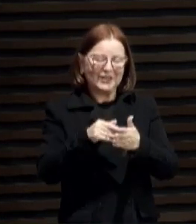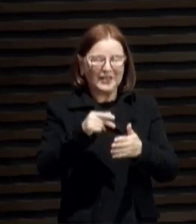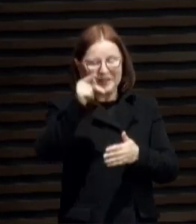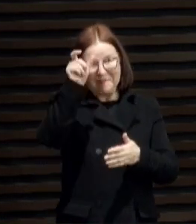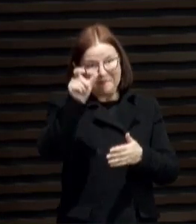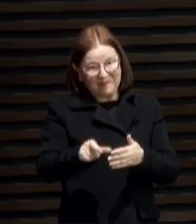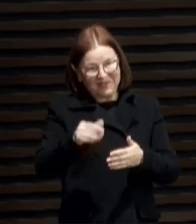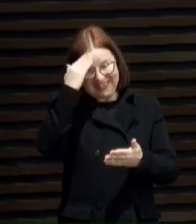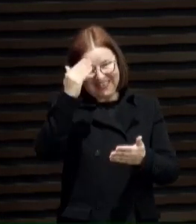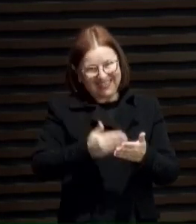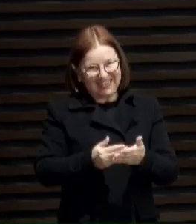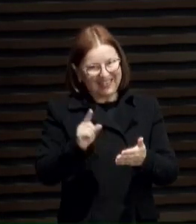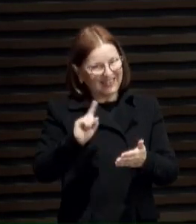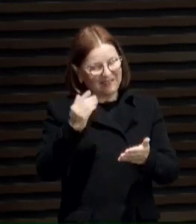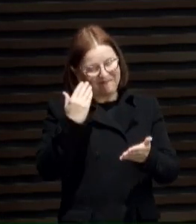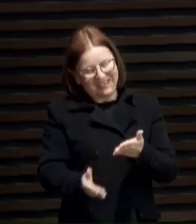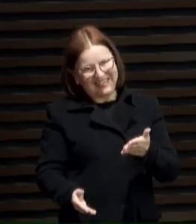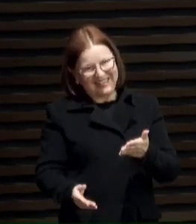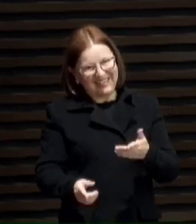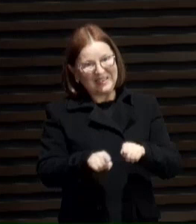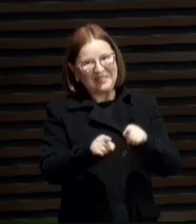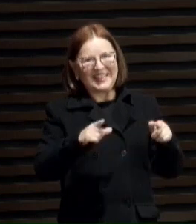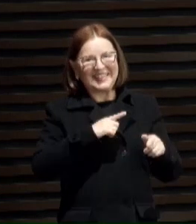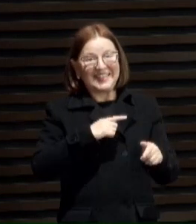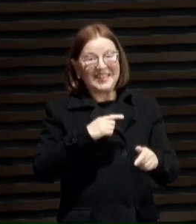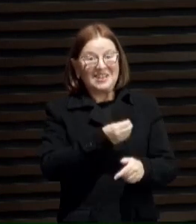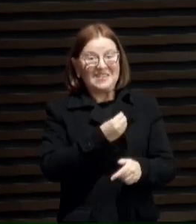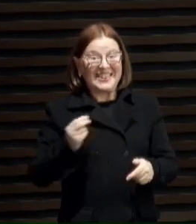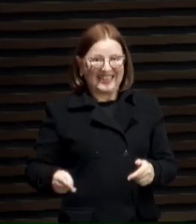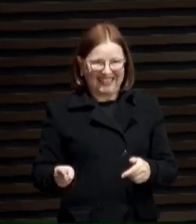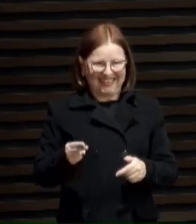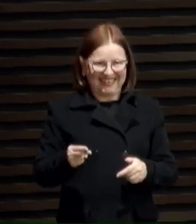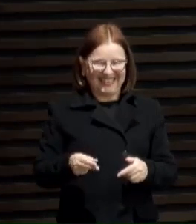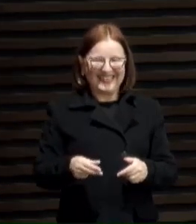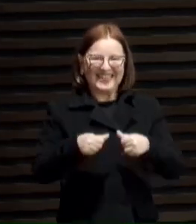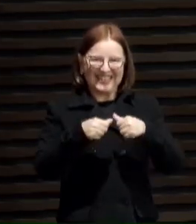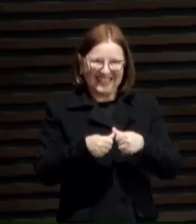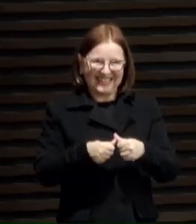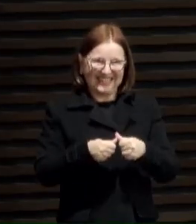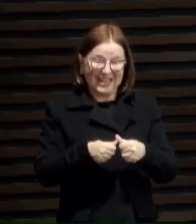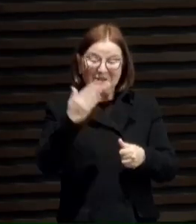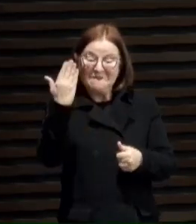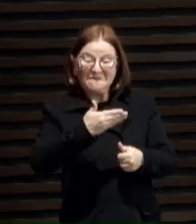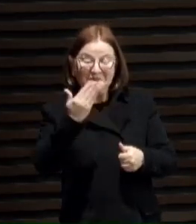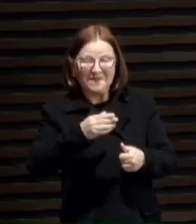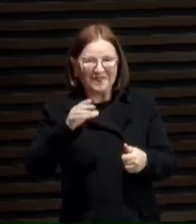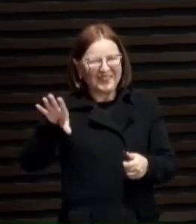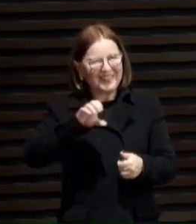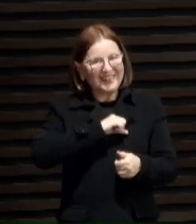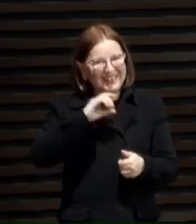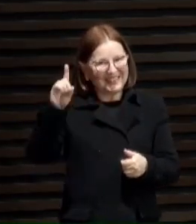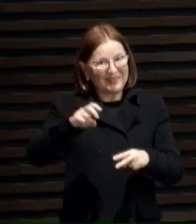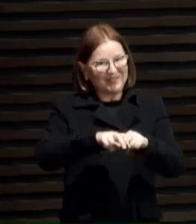crê não pereça, mas tenha a vida eterna. Essa é a prova do amor de Deus por